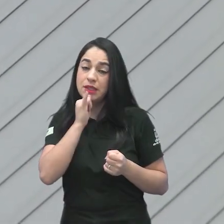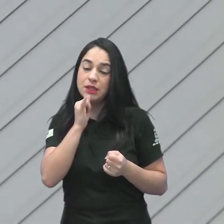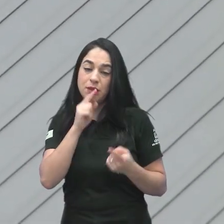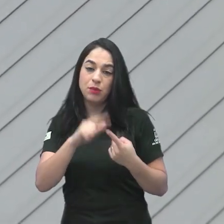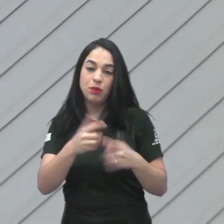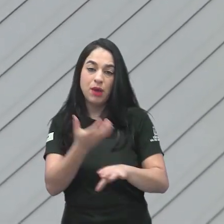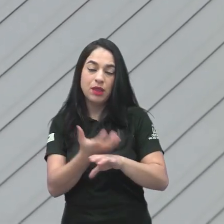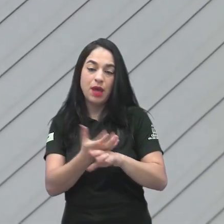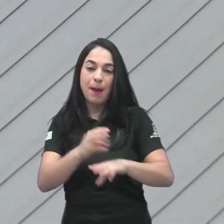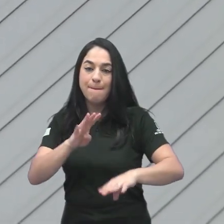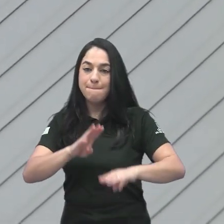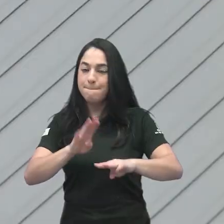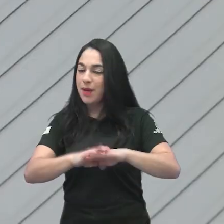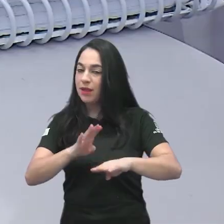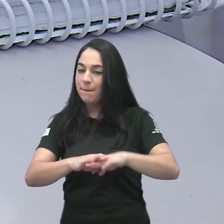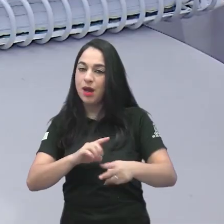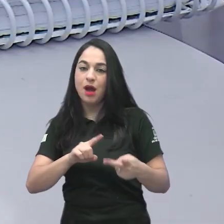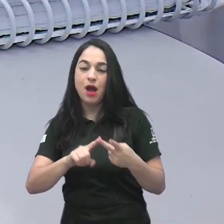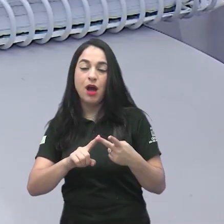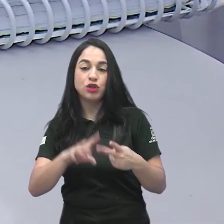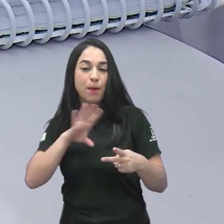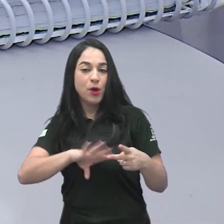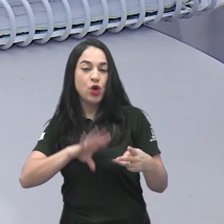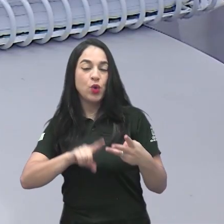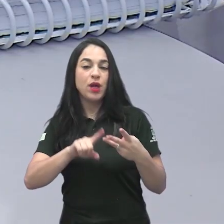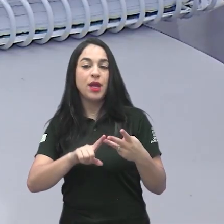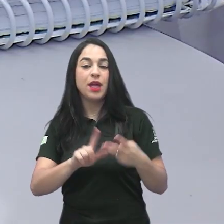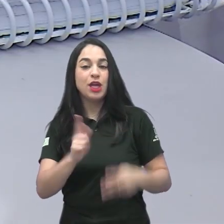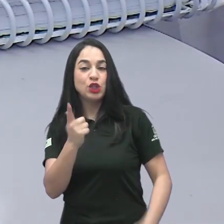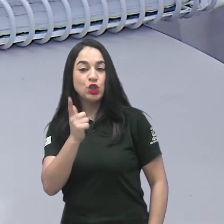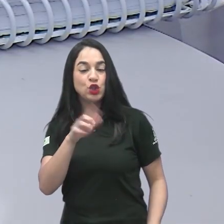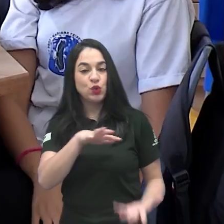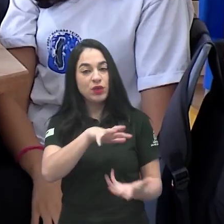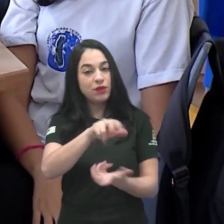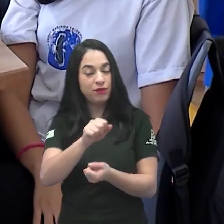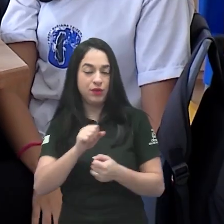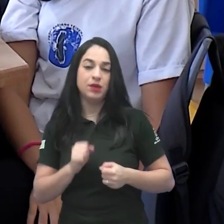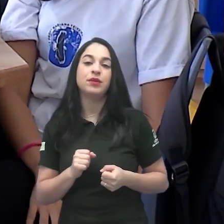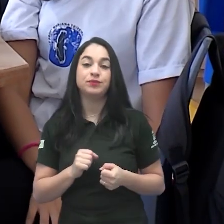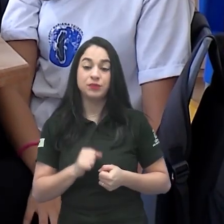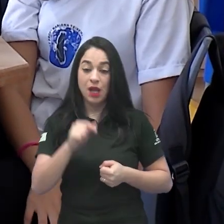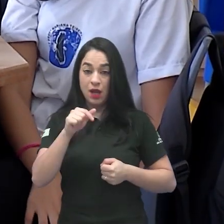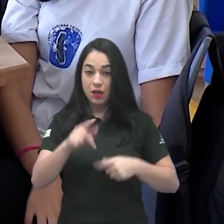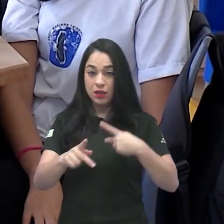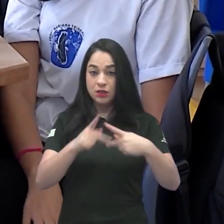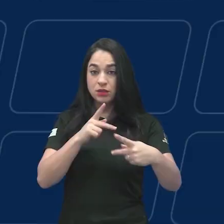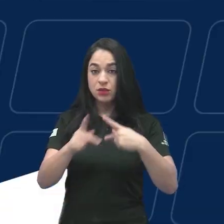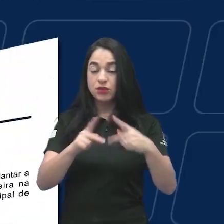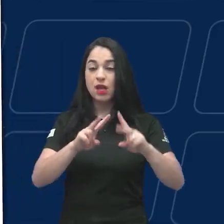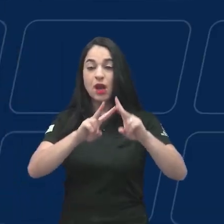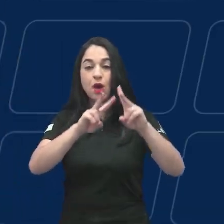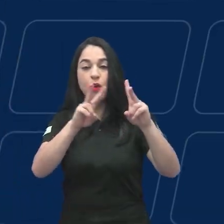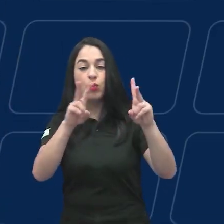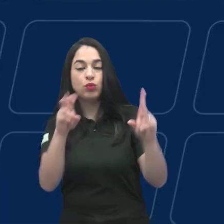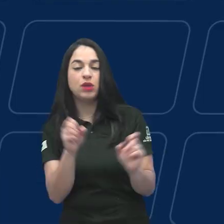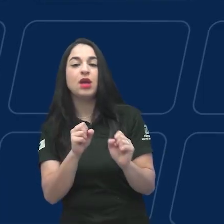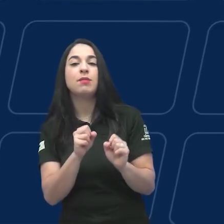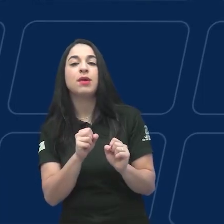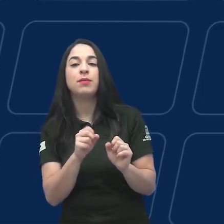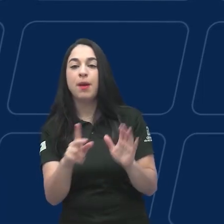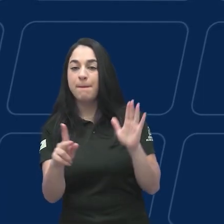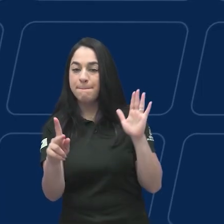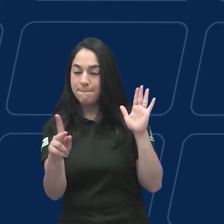outros conceitos como matemática, português, geografia. Já em São José dos Campos, o tema virou